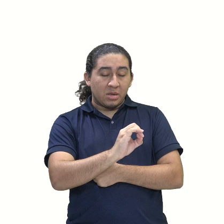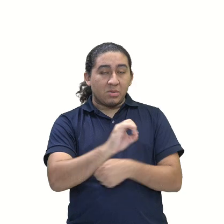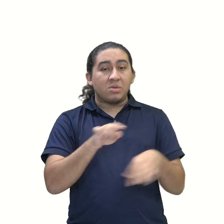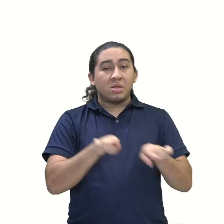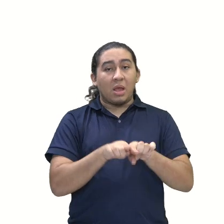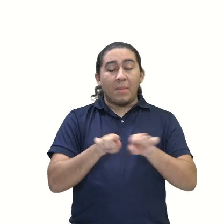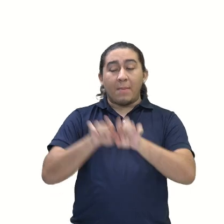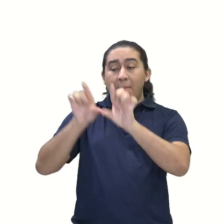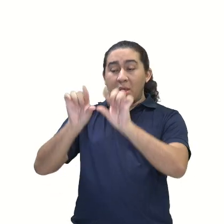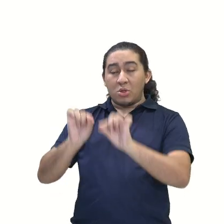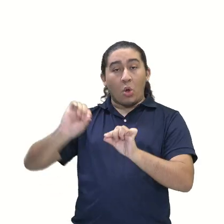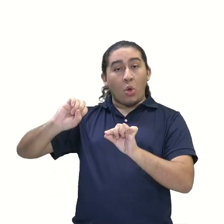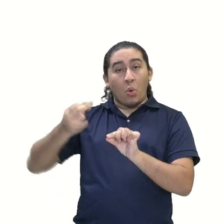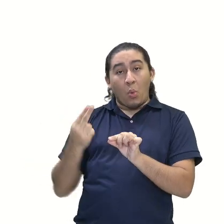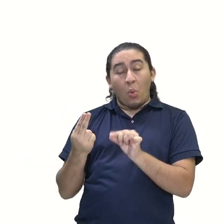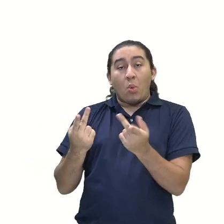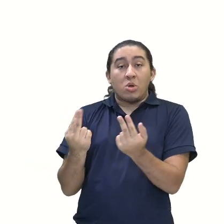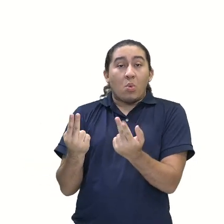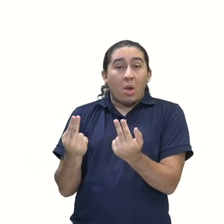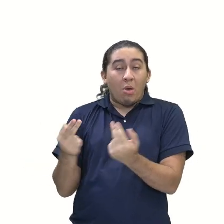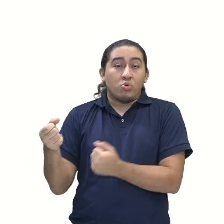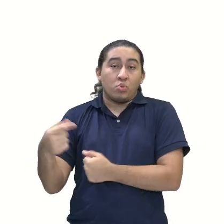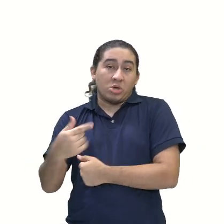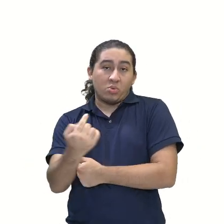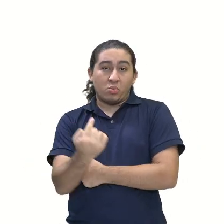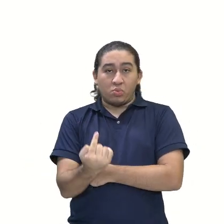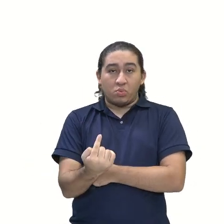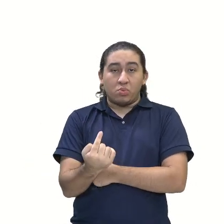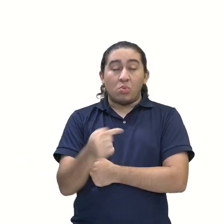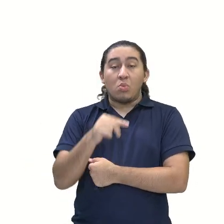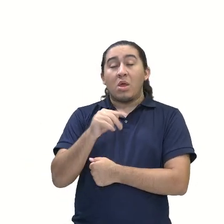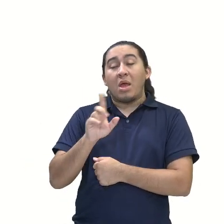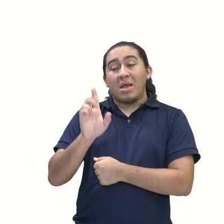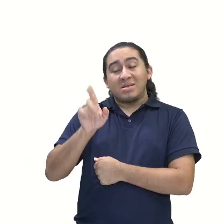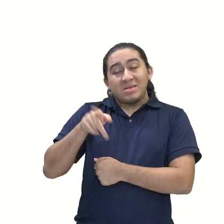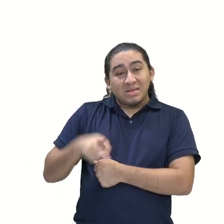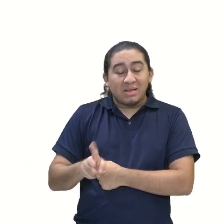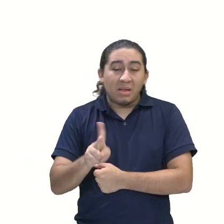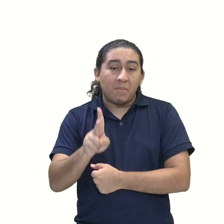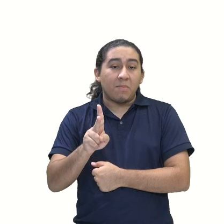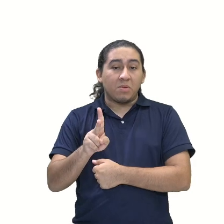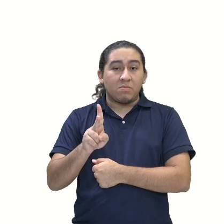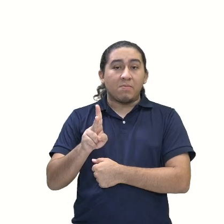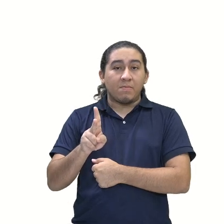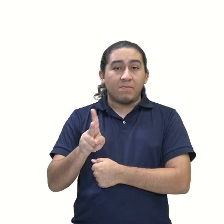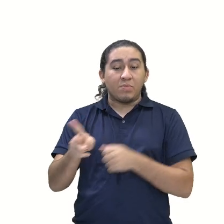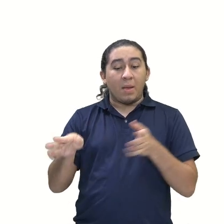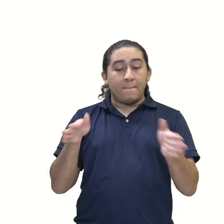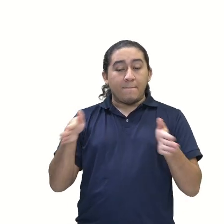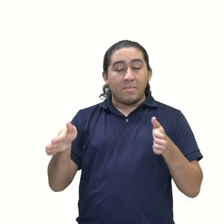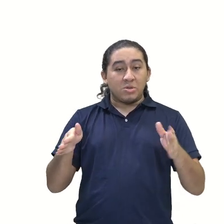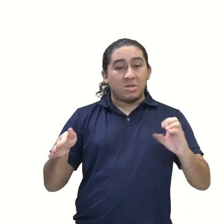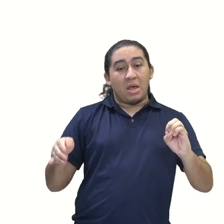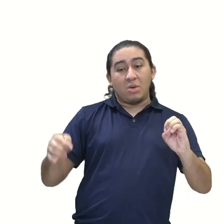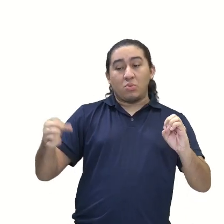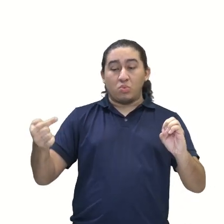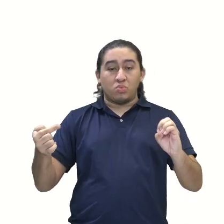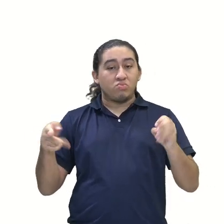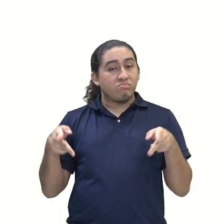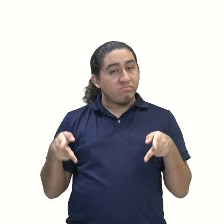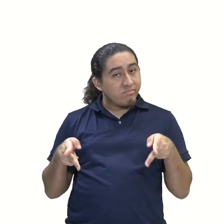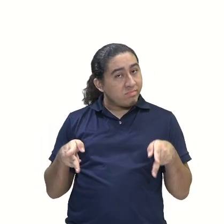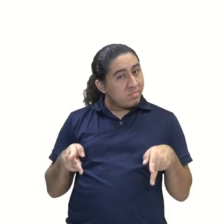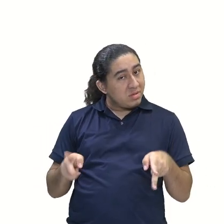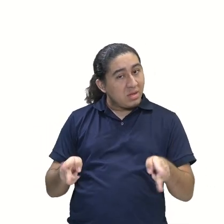ou igual que 1. Beleza? Ela nunca vai passar disso. A probabilidade de qualquer evento ocorrer, ela vai ser